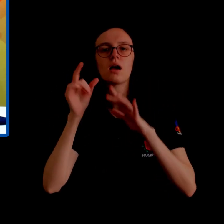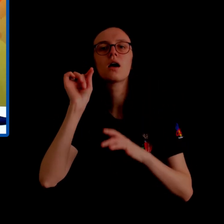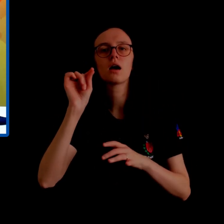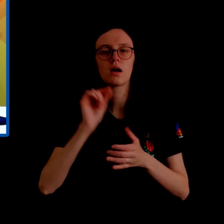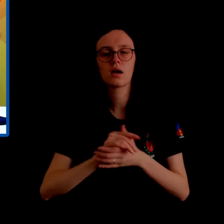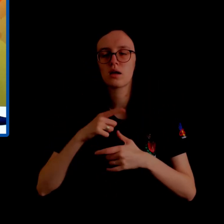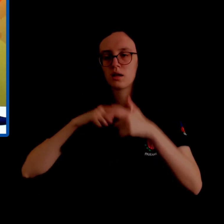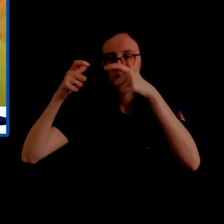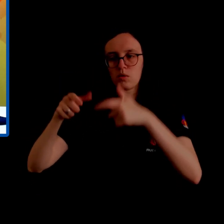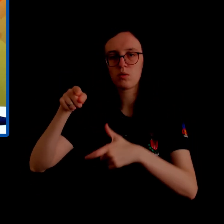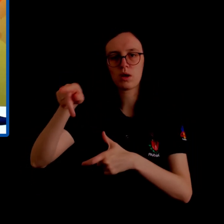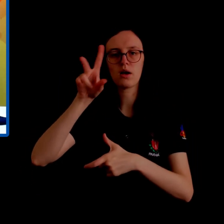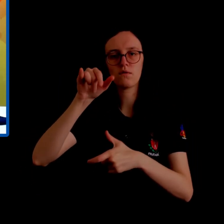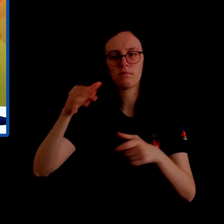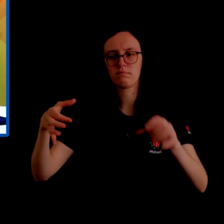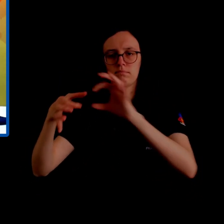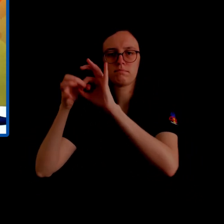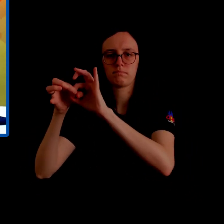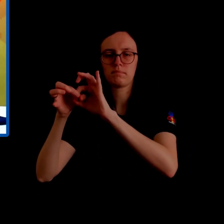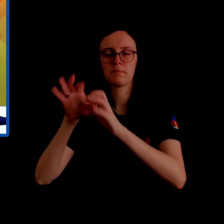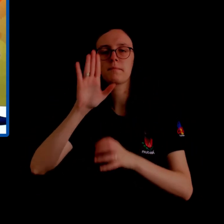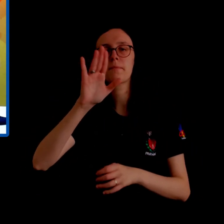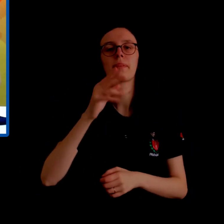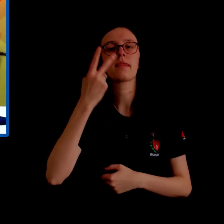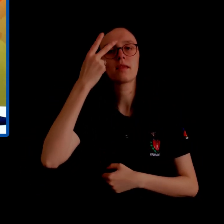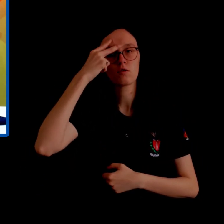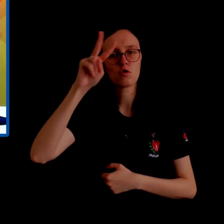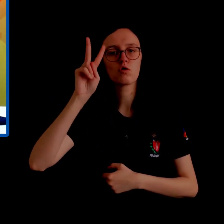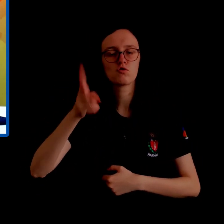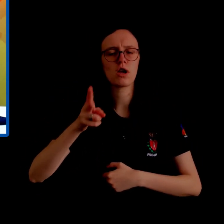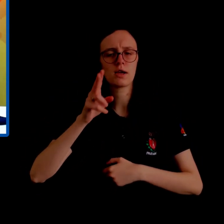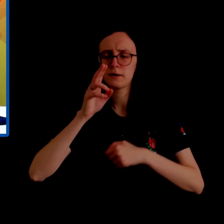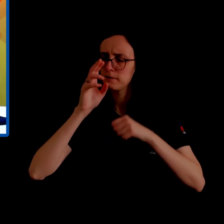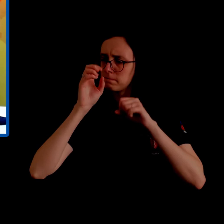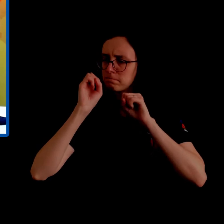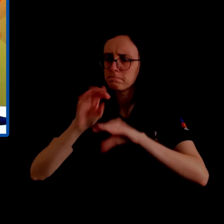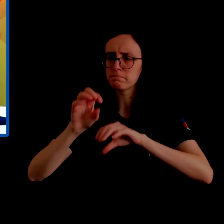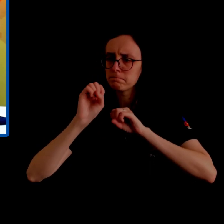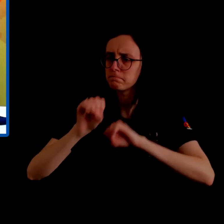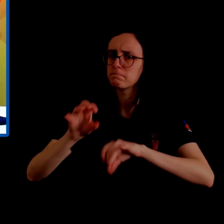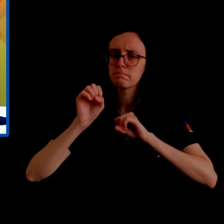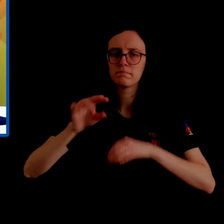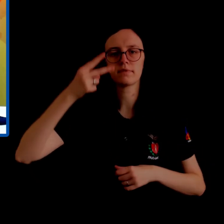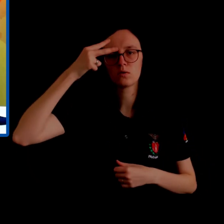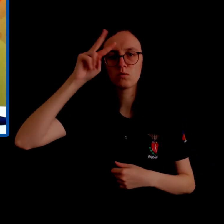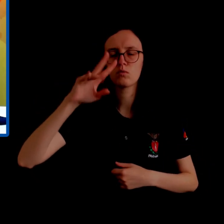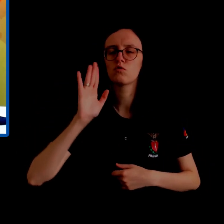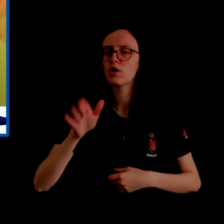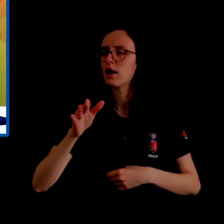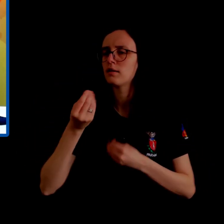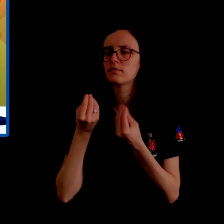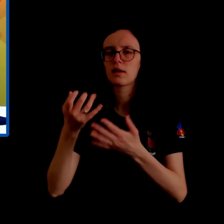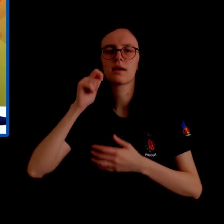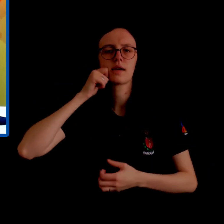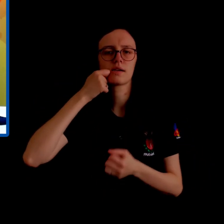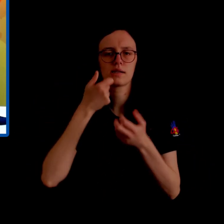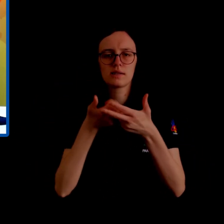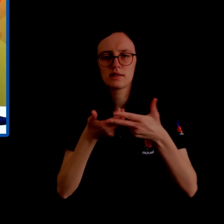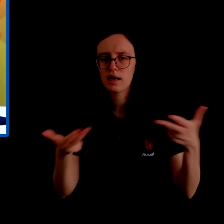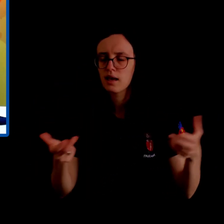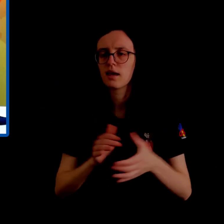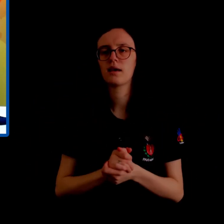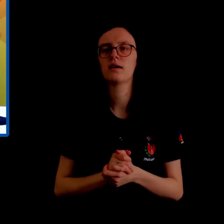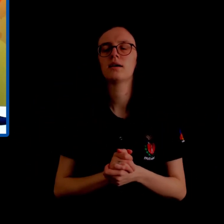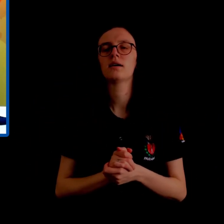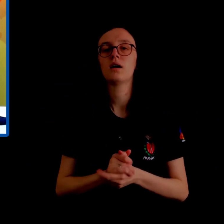encaminhar para a CRTE. Nós fizemos 2 dias de formação com a CRTE e nesses 2 dias nós demos algumas senhas para eles que eles não tinham. Então,